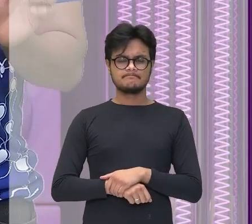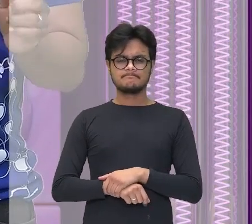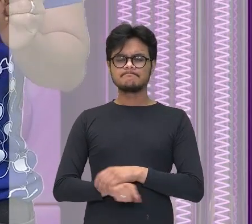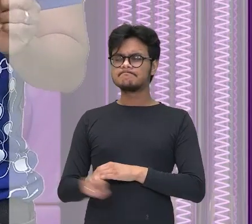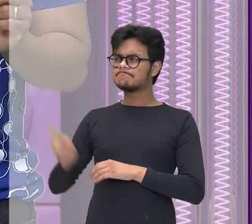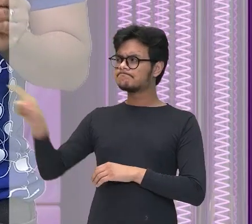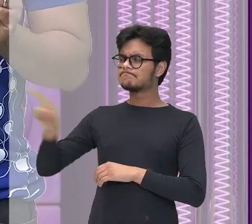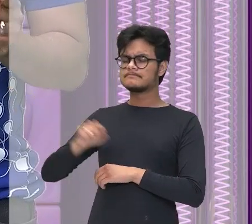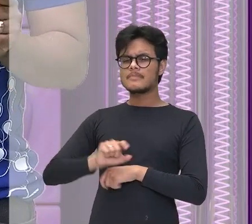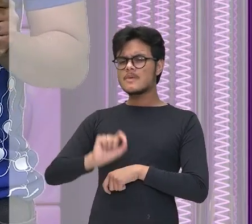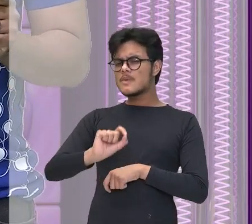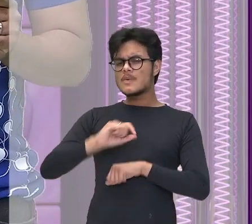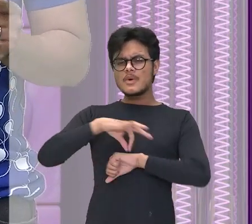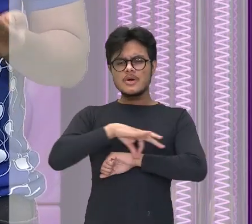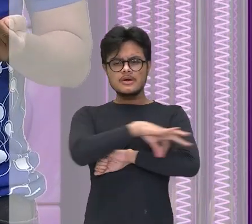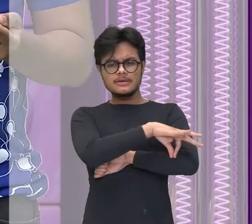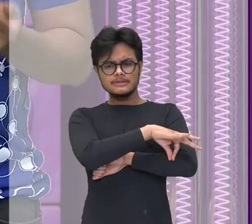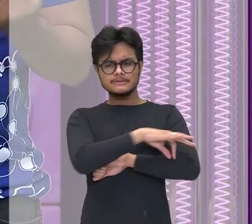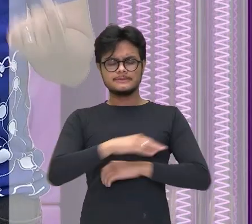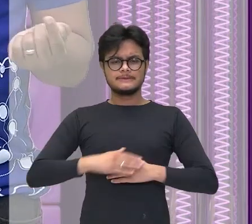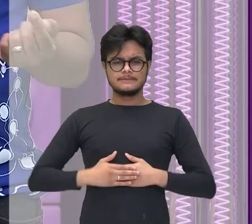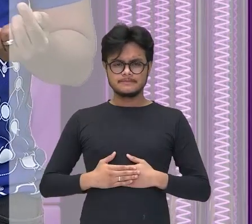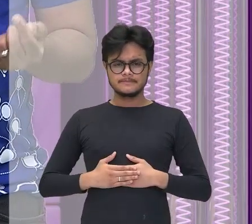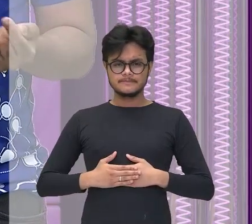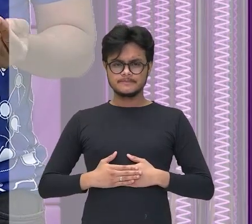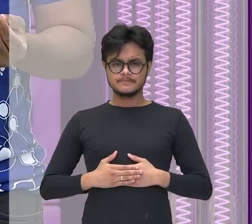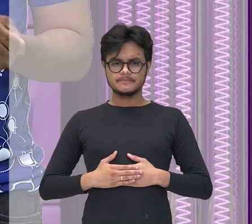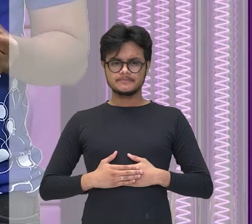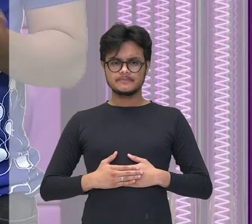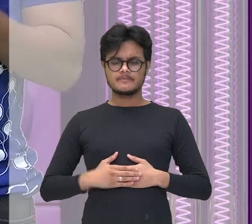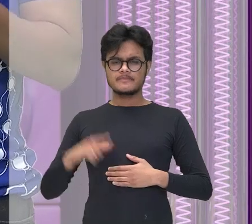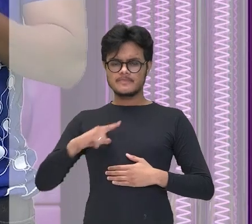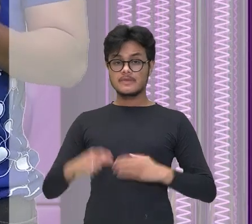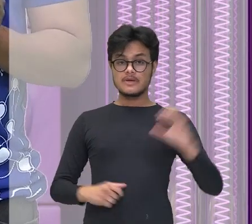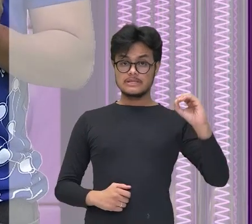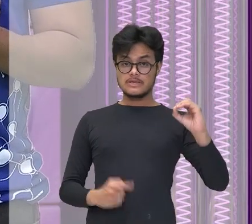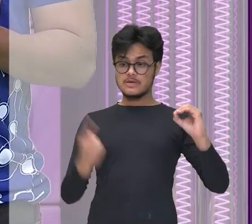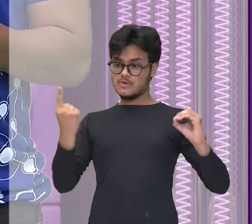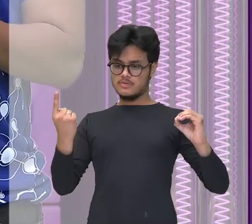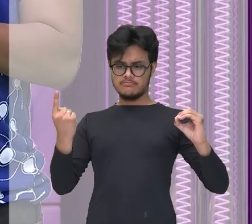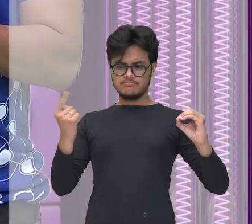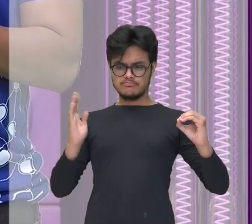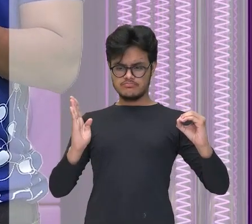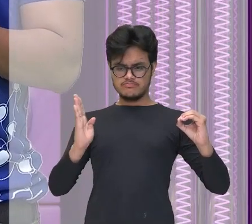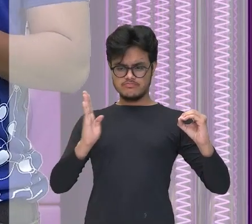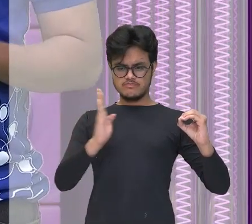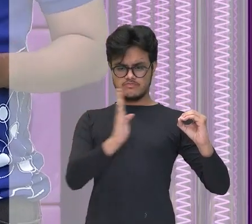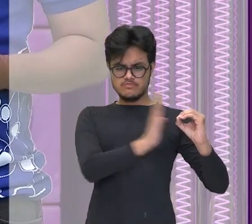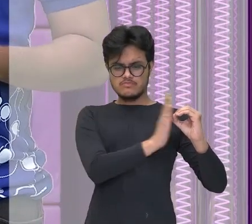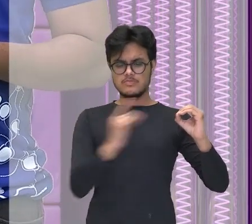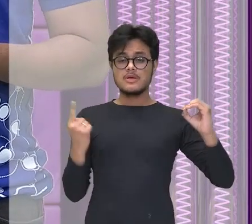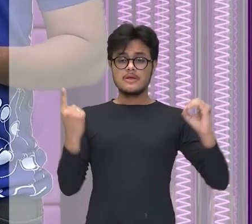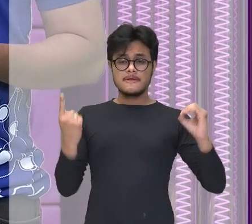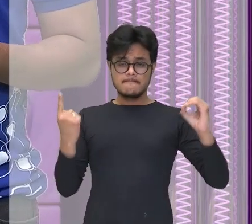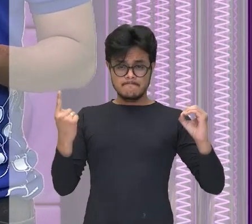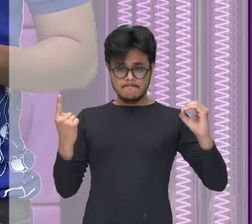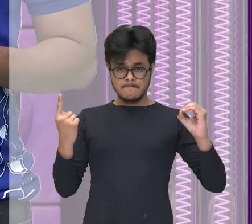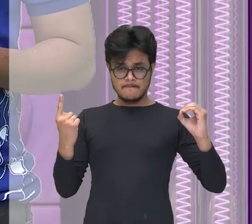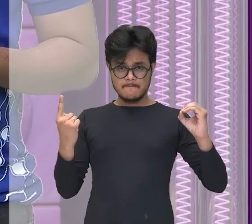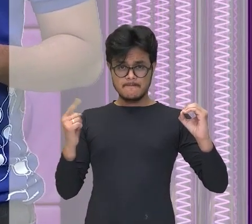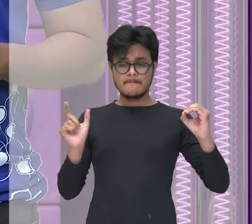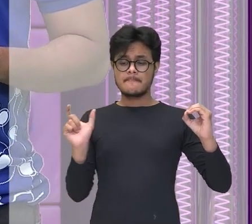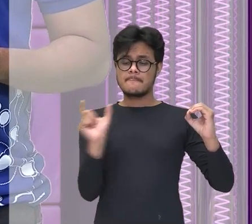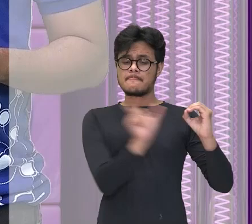eu tenho aqui entre 1 centímetro, 0 e 1 centímetro, Essa primeira unidadezinha é